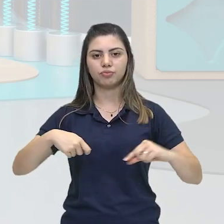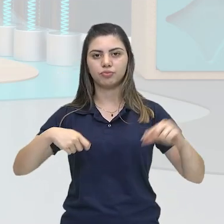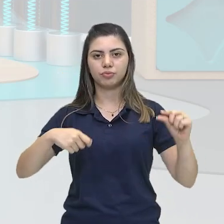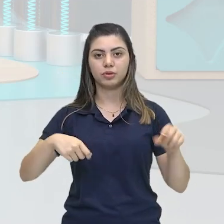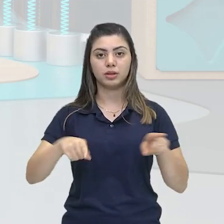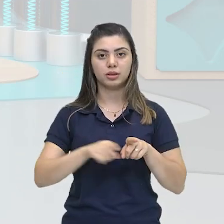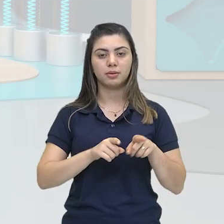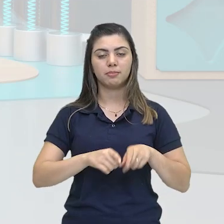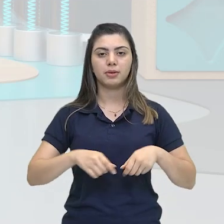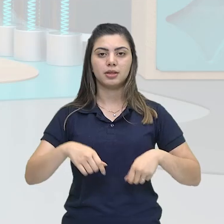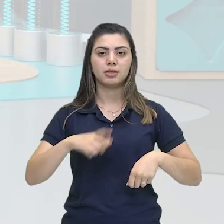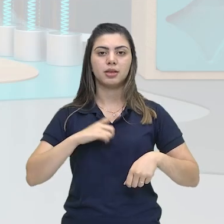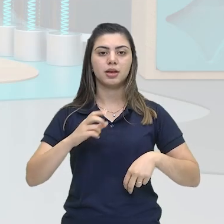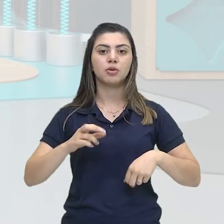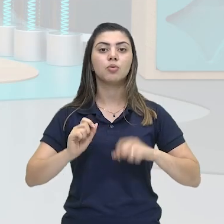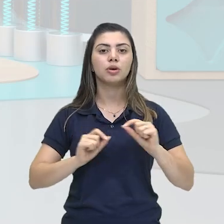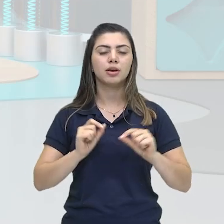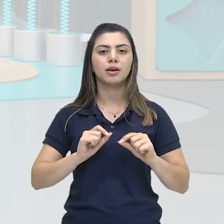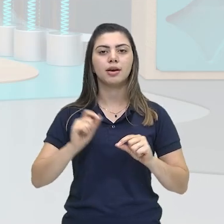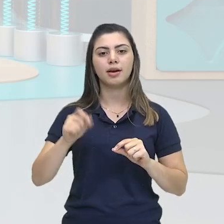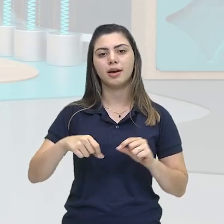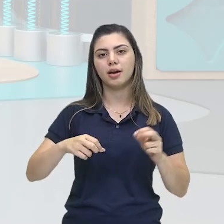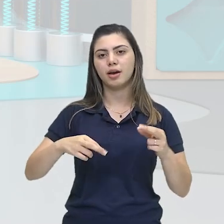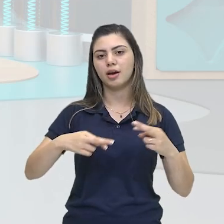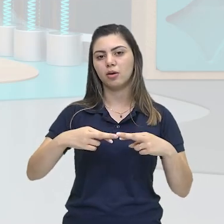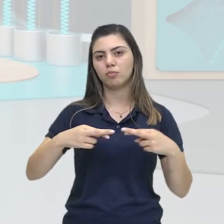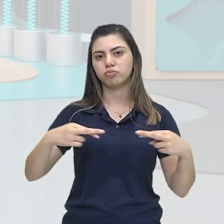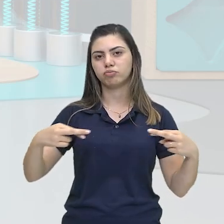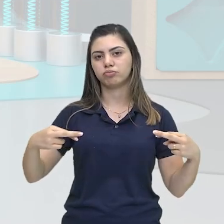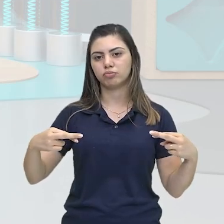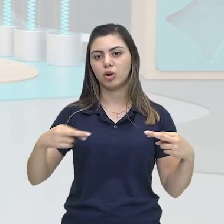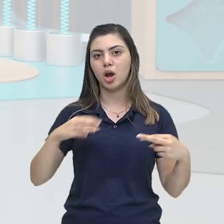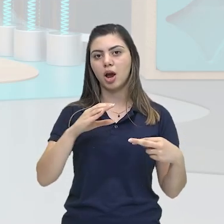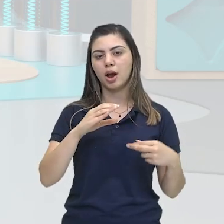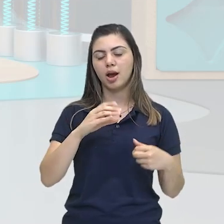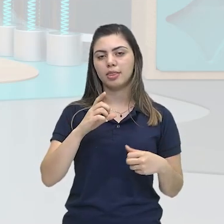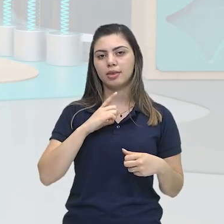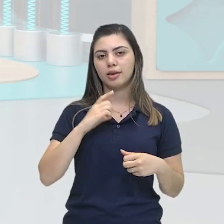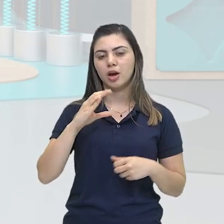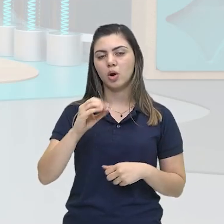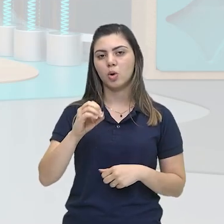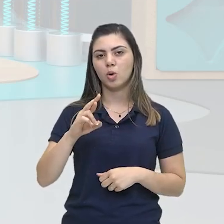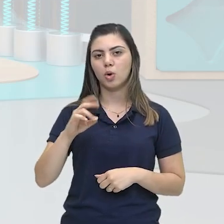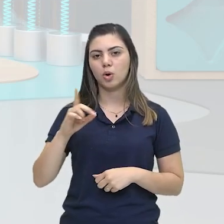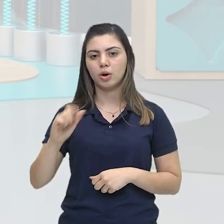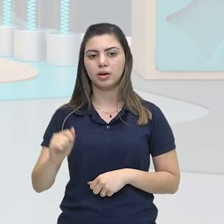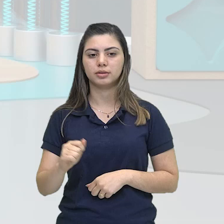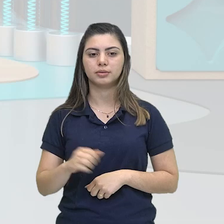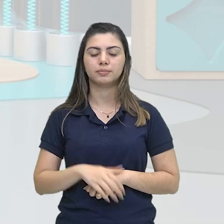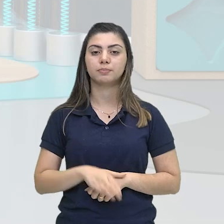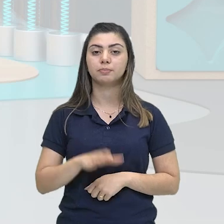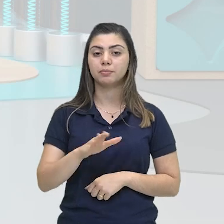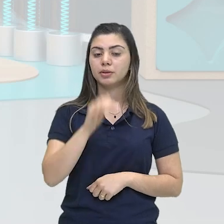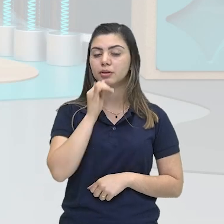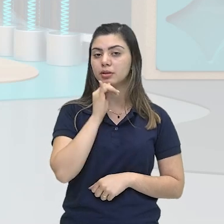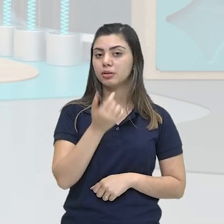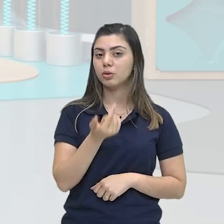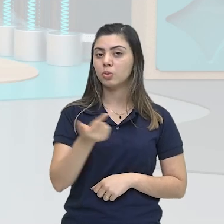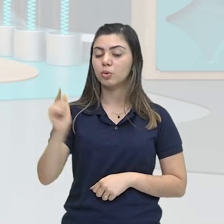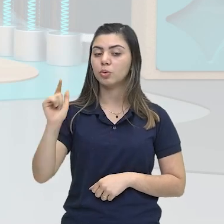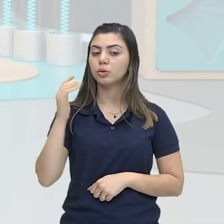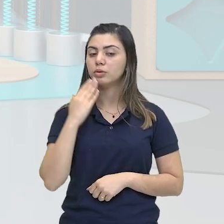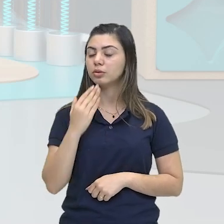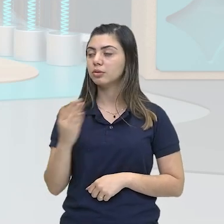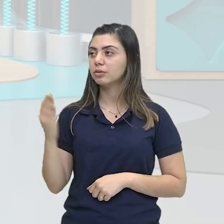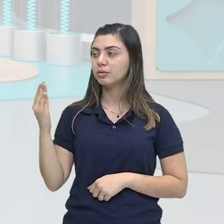também. Prosseguindo, eu quero mostrar para vocês a ginástica de trampolim, que pelo nome já dá para a gente